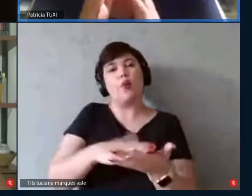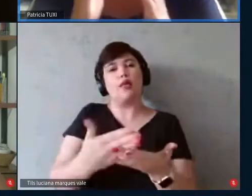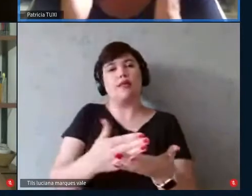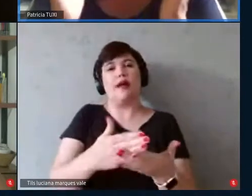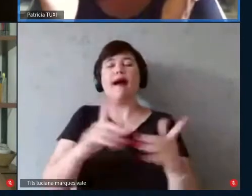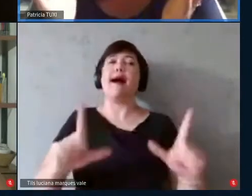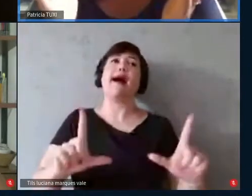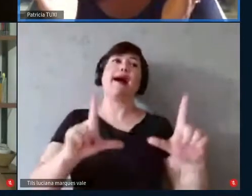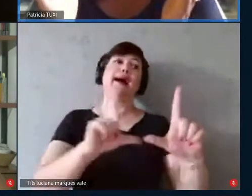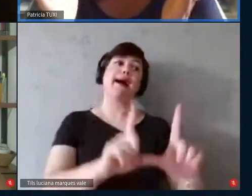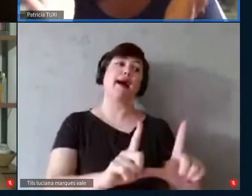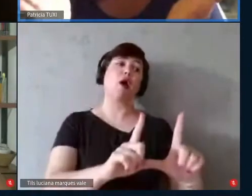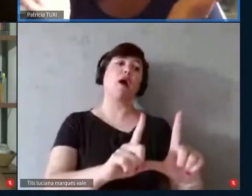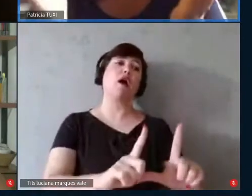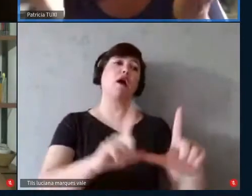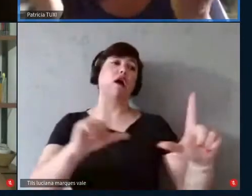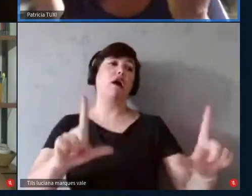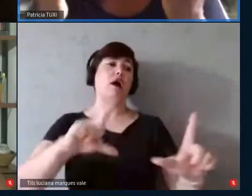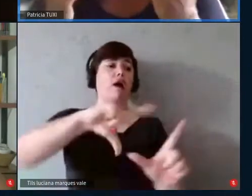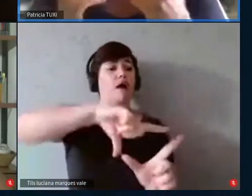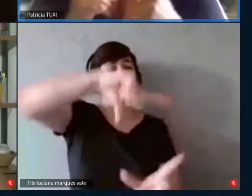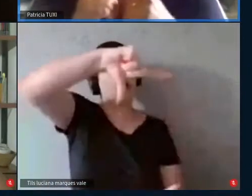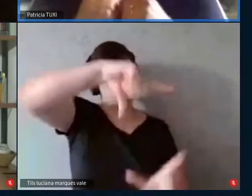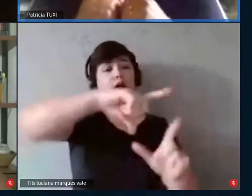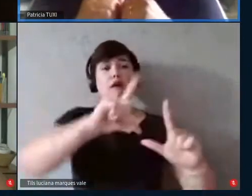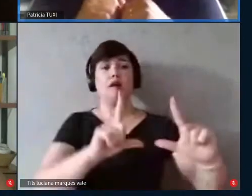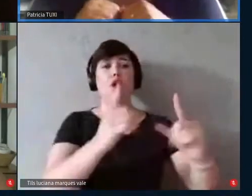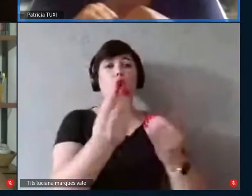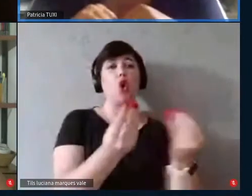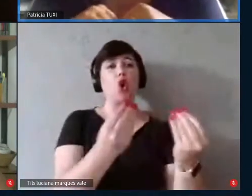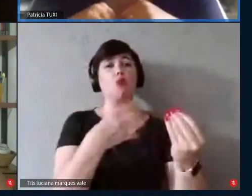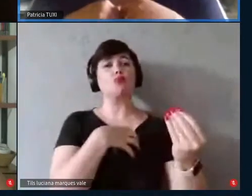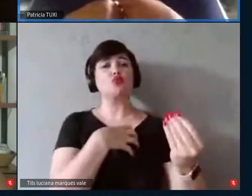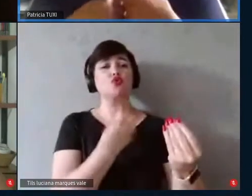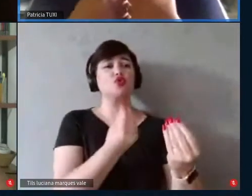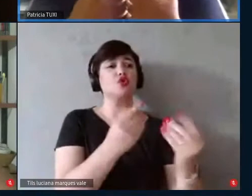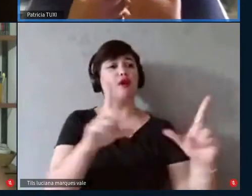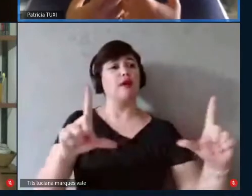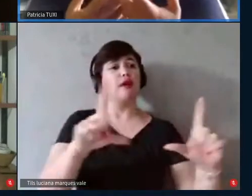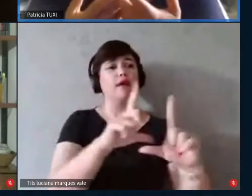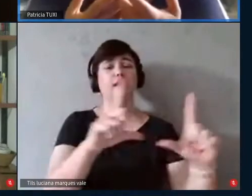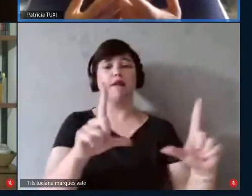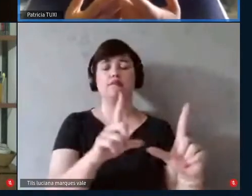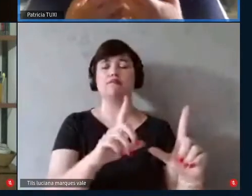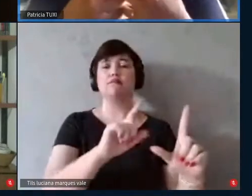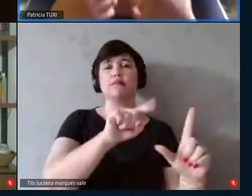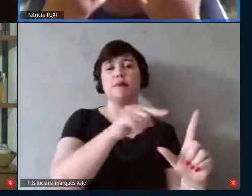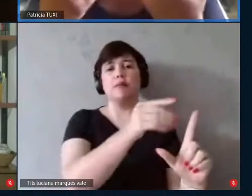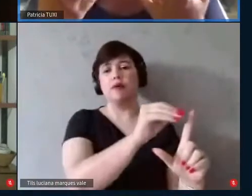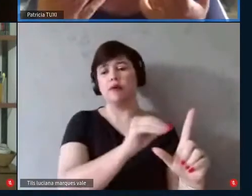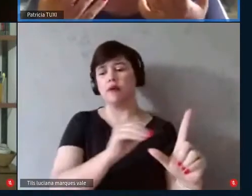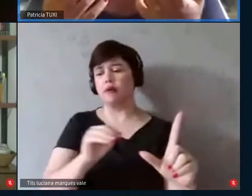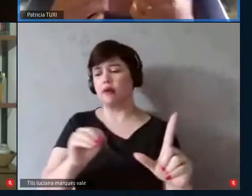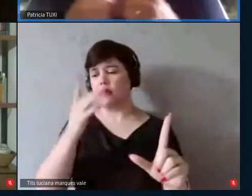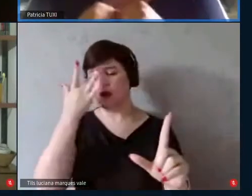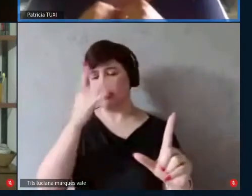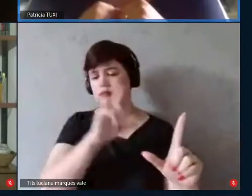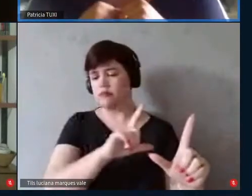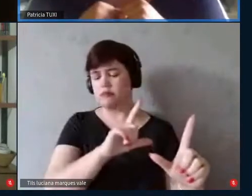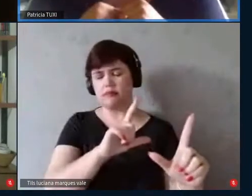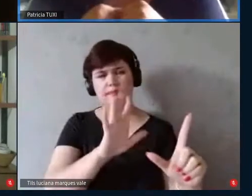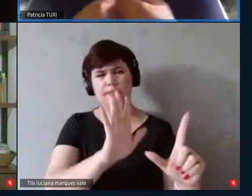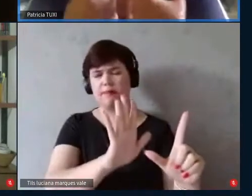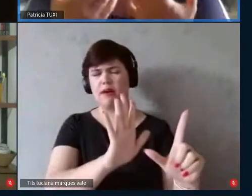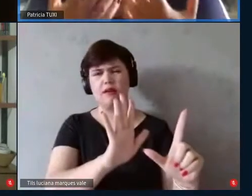janela de Libras. Qual o tamanho da janela de Libras? Qual a forma da janela de Libras, né? E depois as pessoas começaram realmente